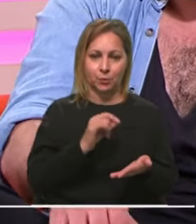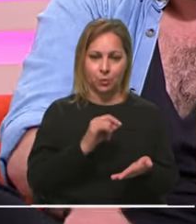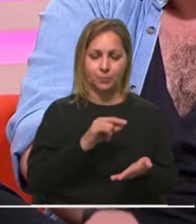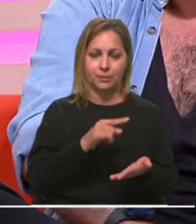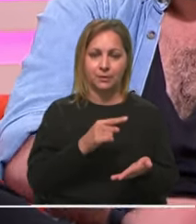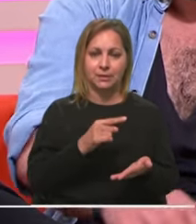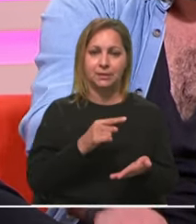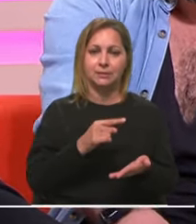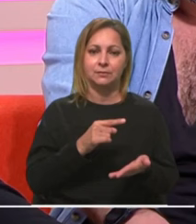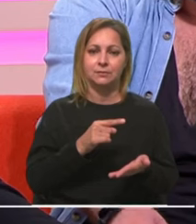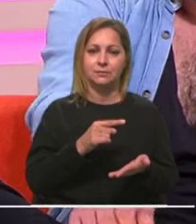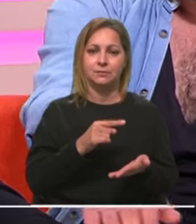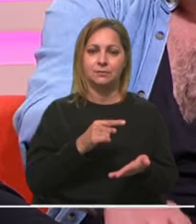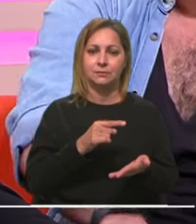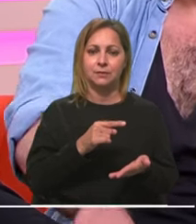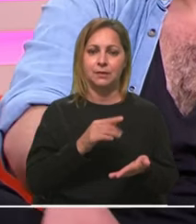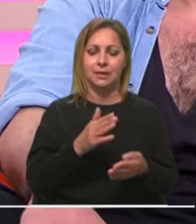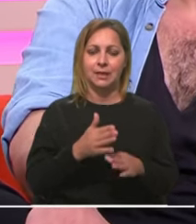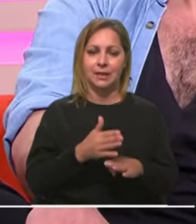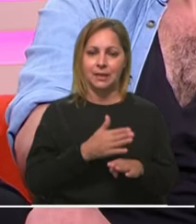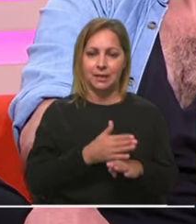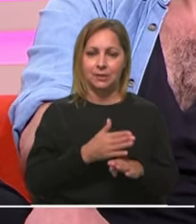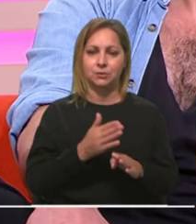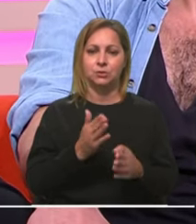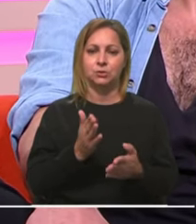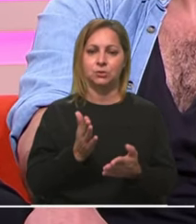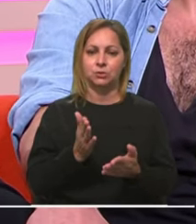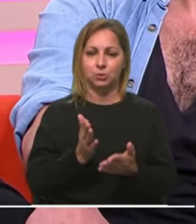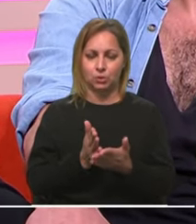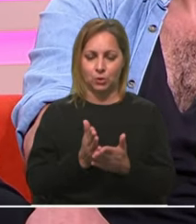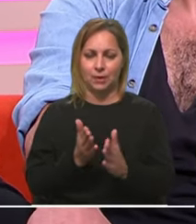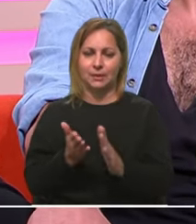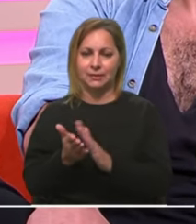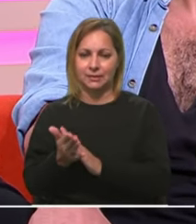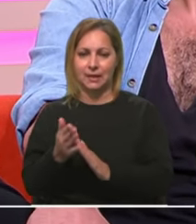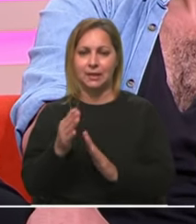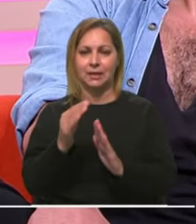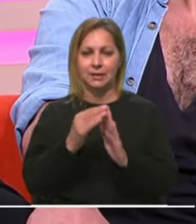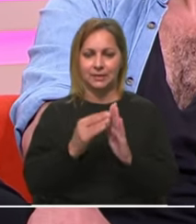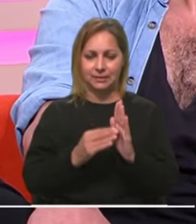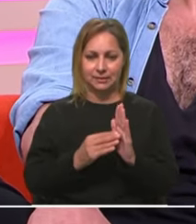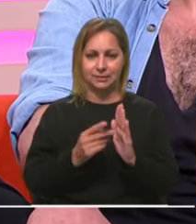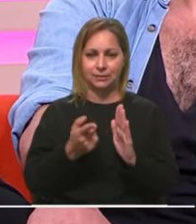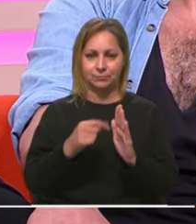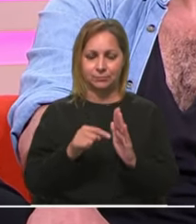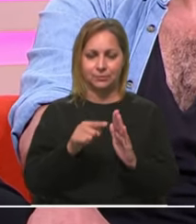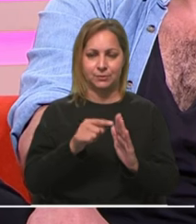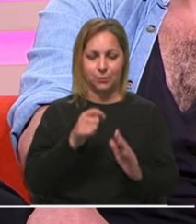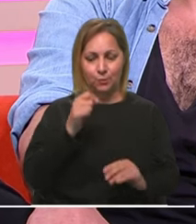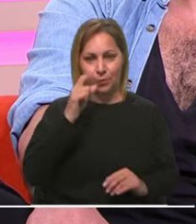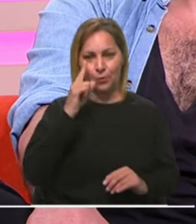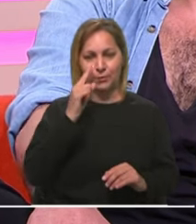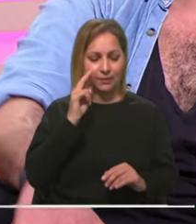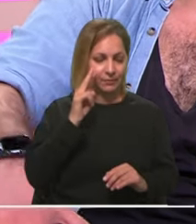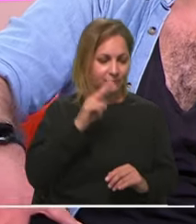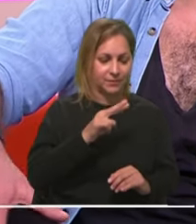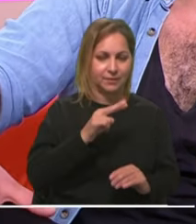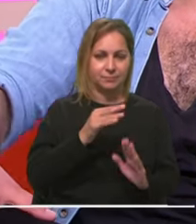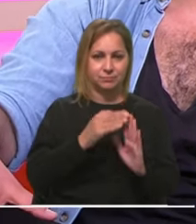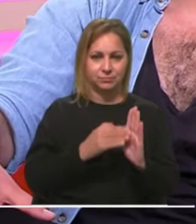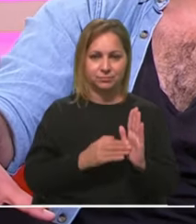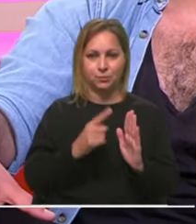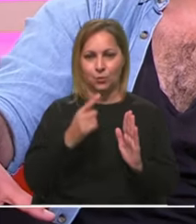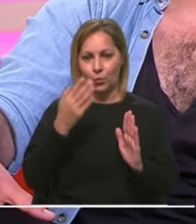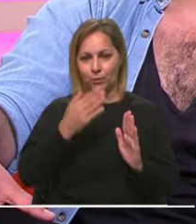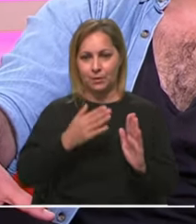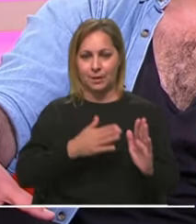aer antes entrar na escola a lista vai ser atualizada e vai ser permitida então todos os dias acordava e estava a dar de mamar